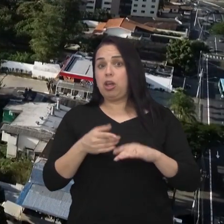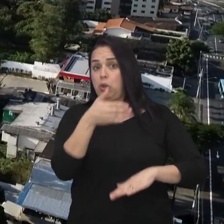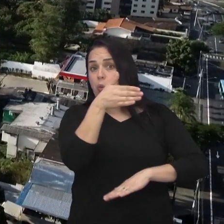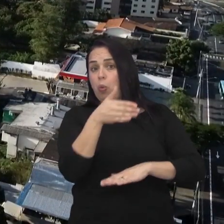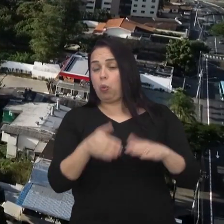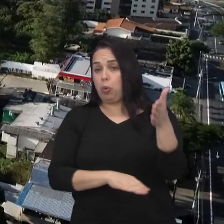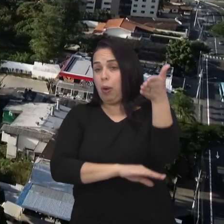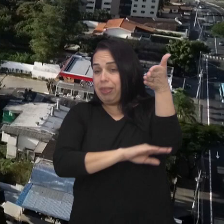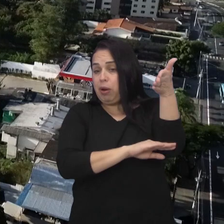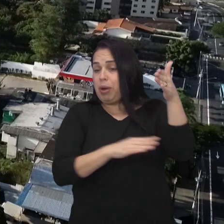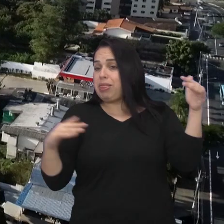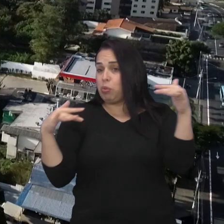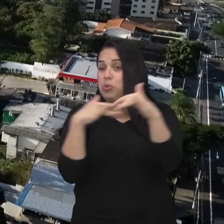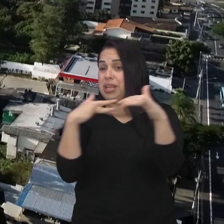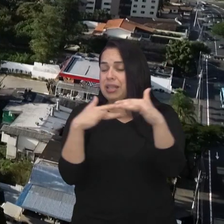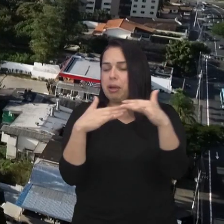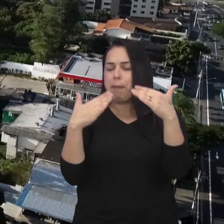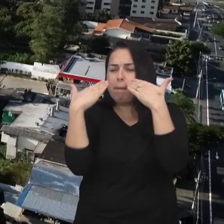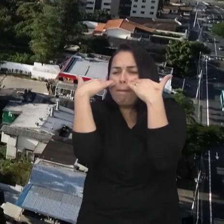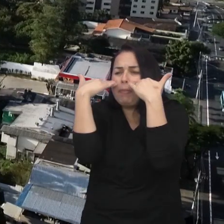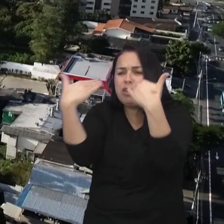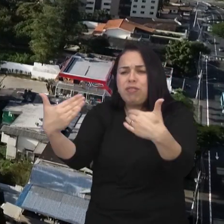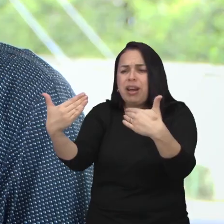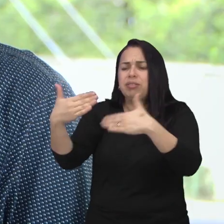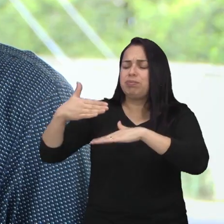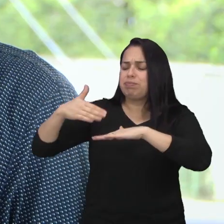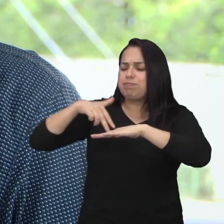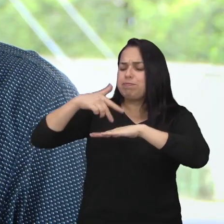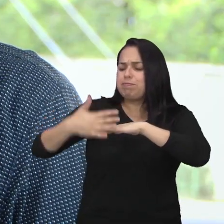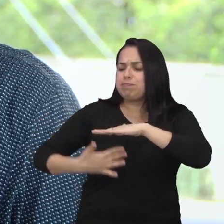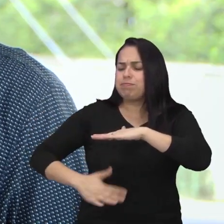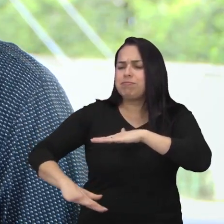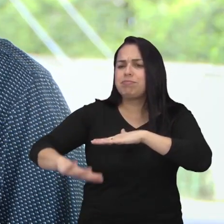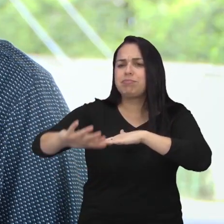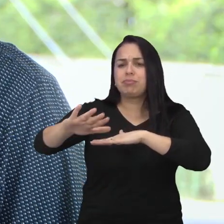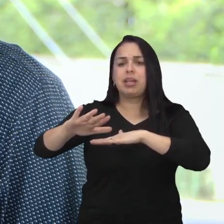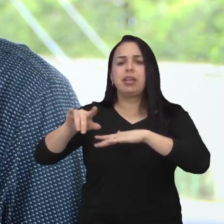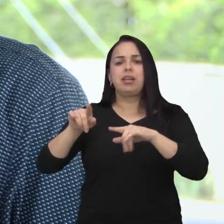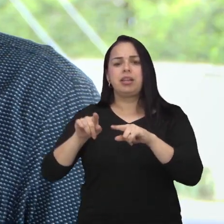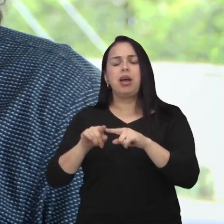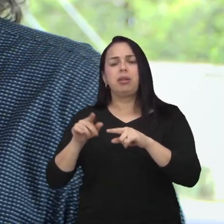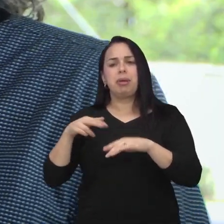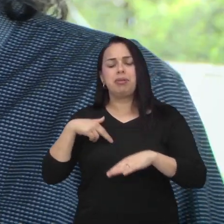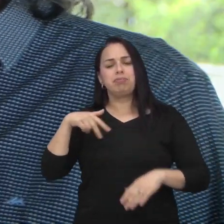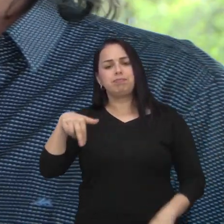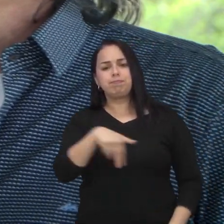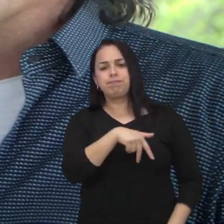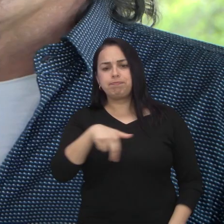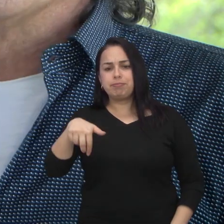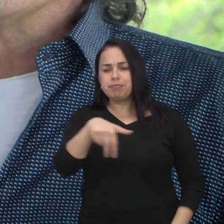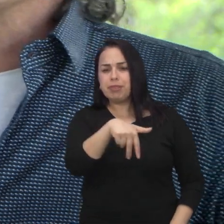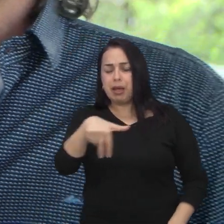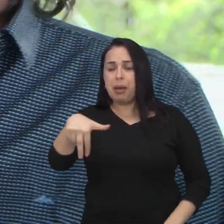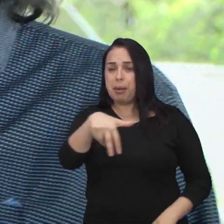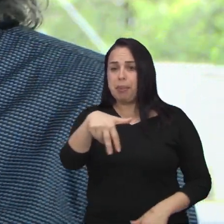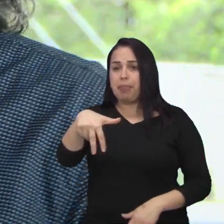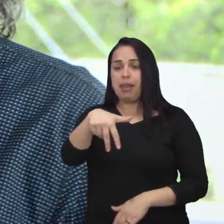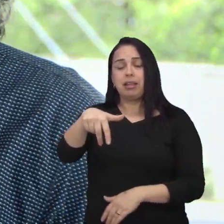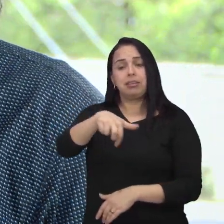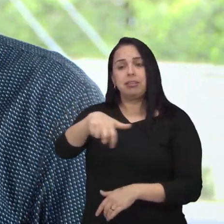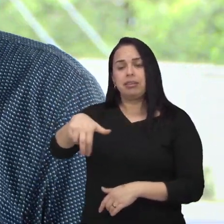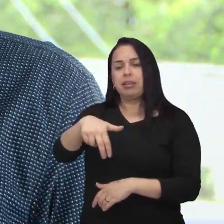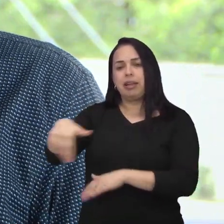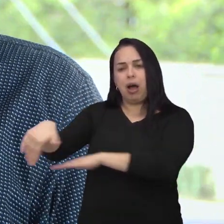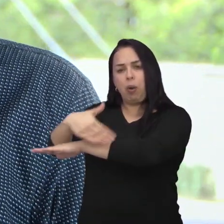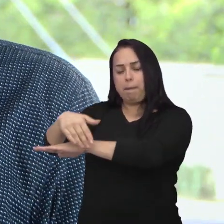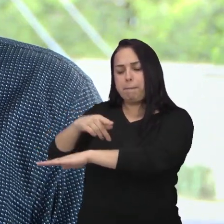no centro, e eu próximo do centro, e ia para a FVE, que é ali no início da